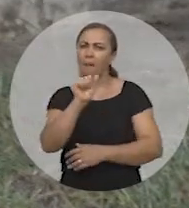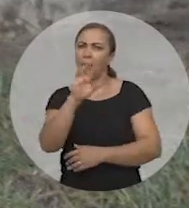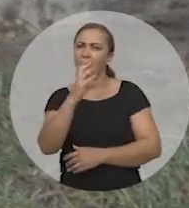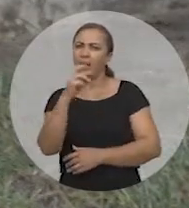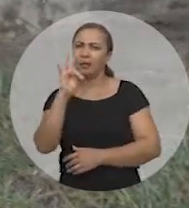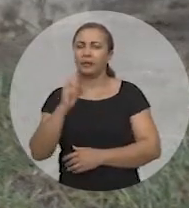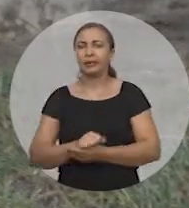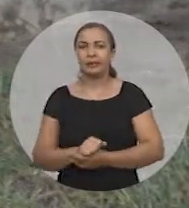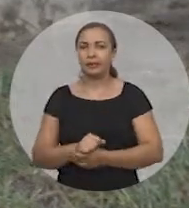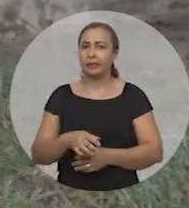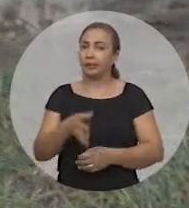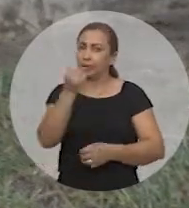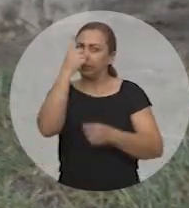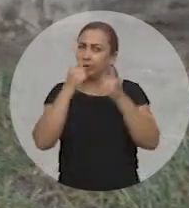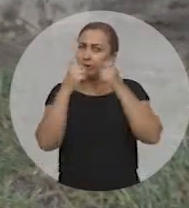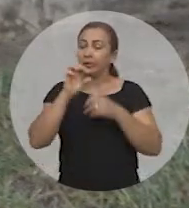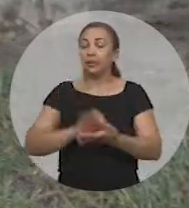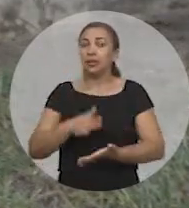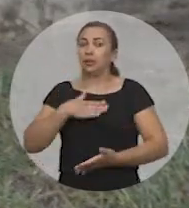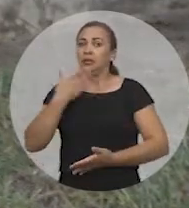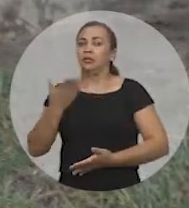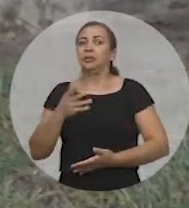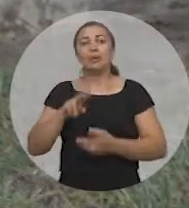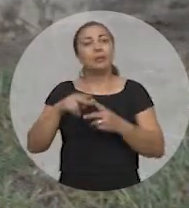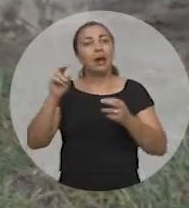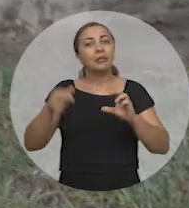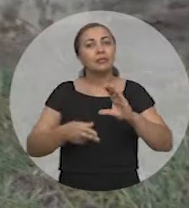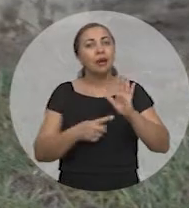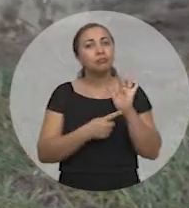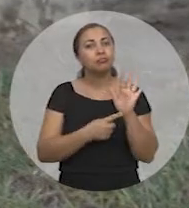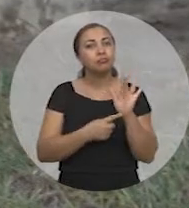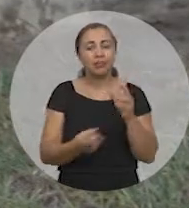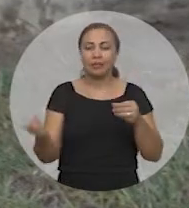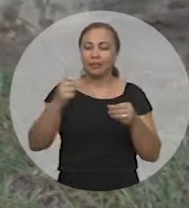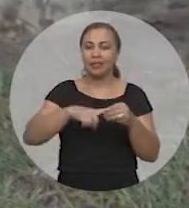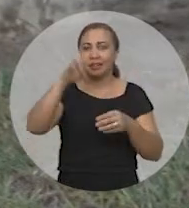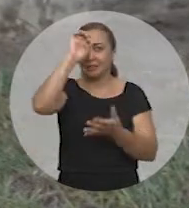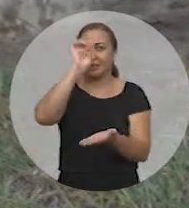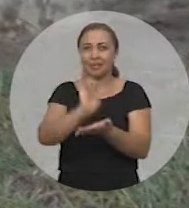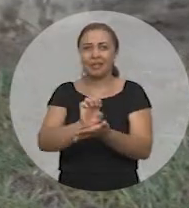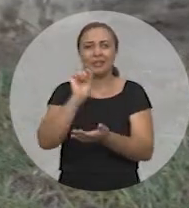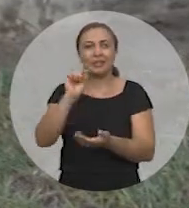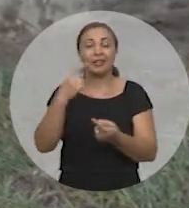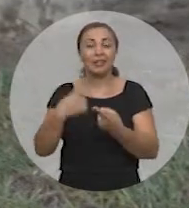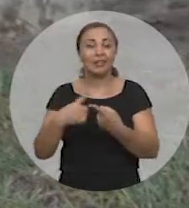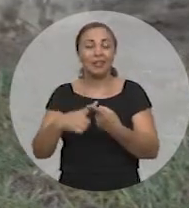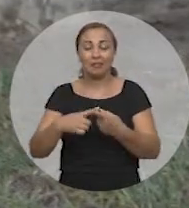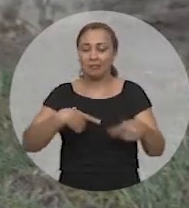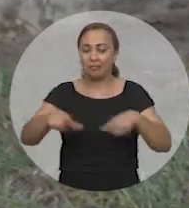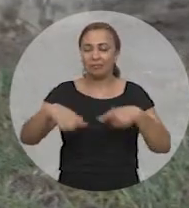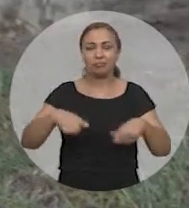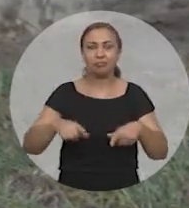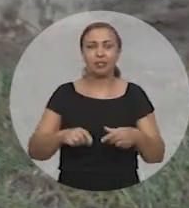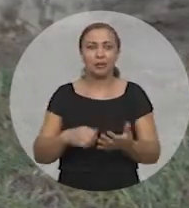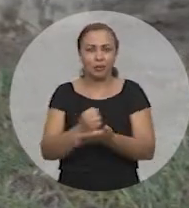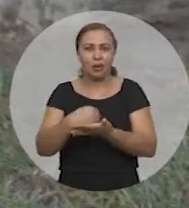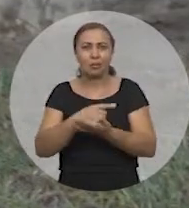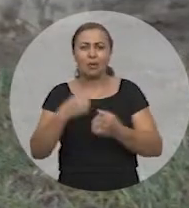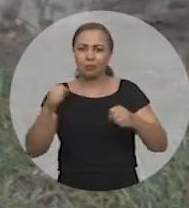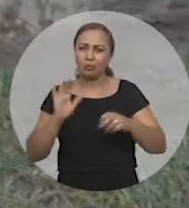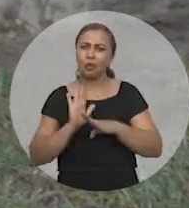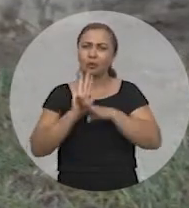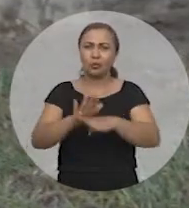até assusta mas pesquisadores da Universidade Federal da Paraíba trazem esperança é que eles estão trabalhando num